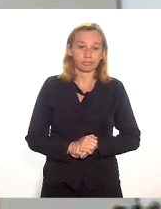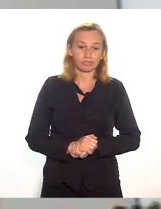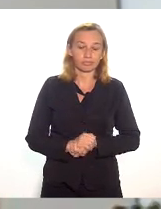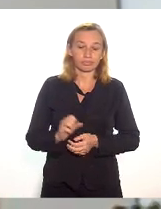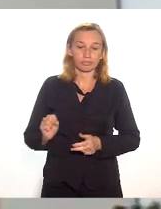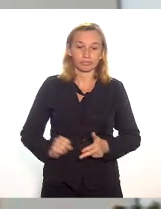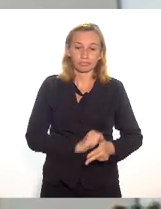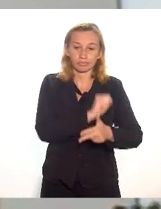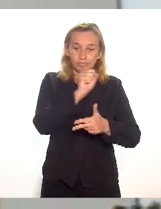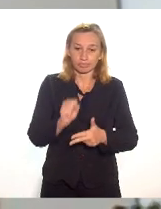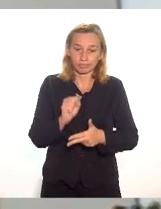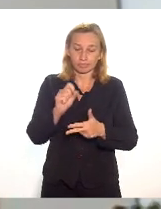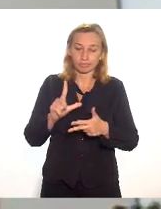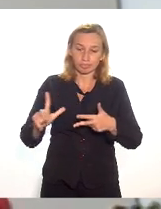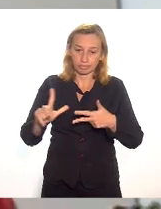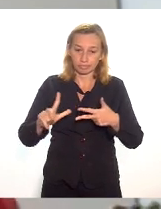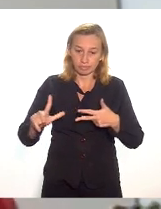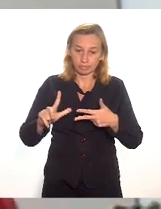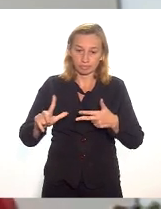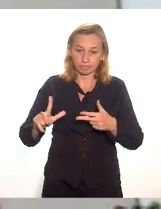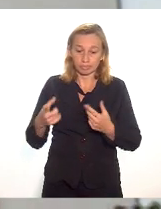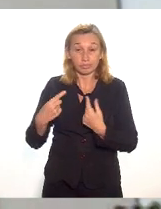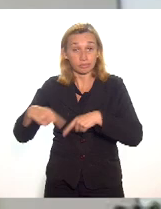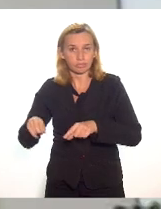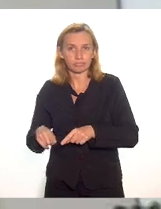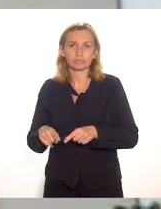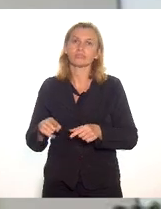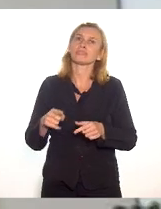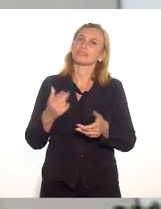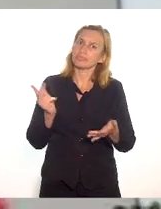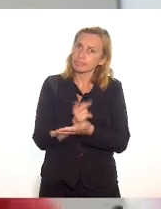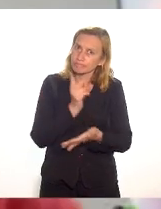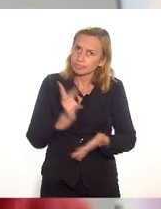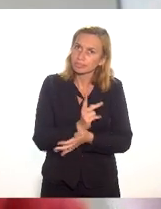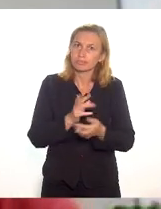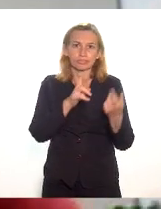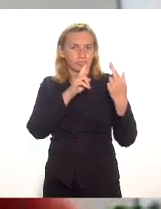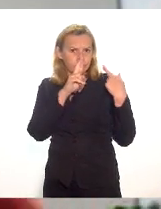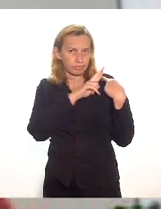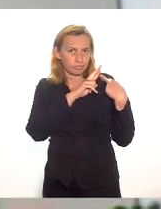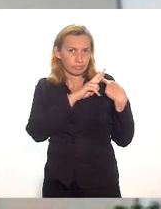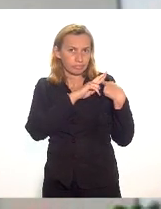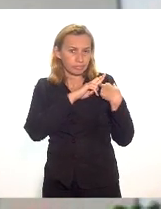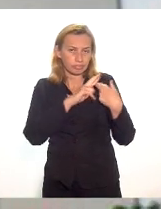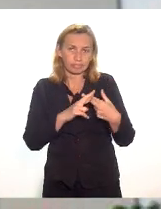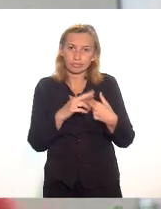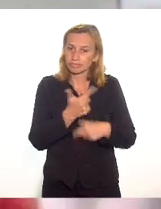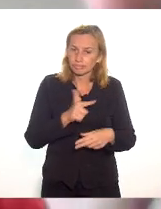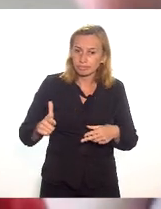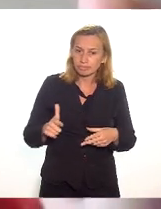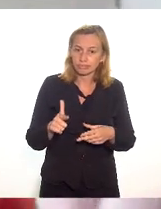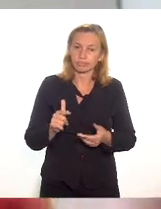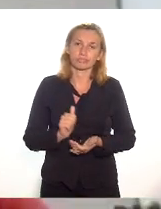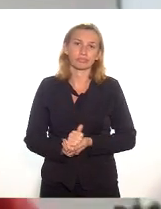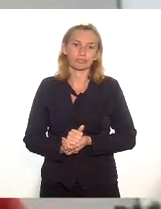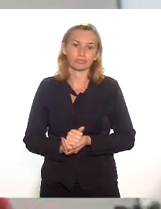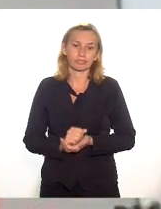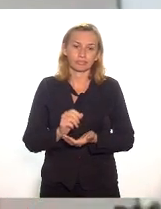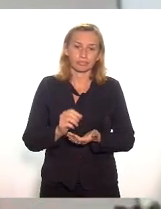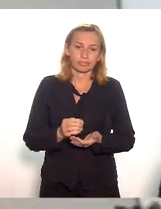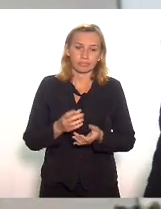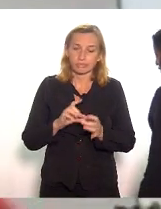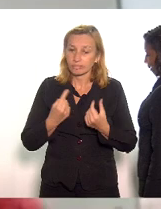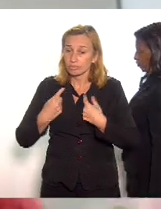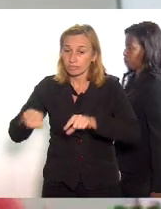poder legislativo, é praticar crime de responsabilidade. É inaceitável, é atentar contra a democracia,